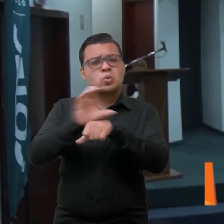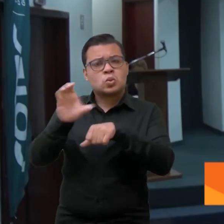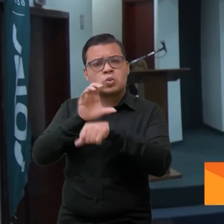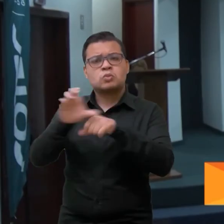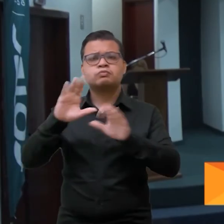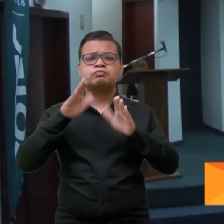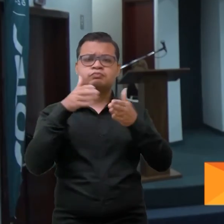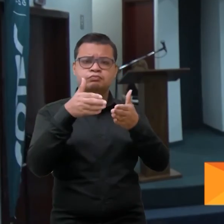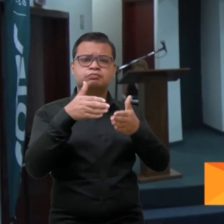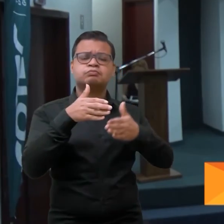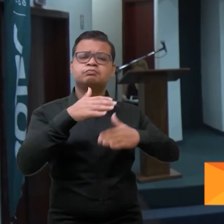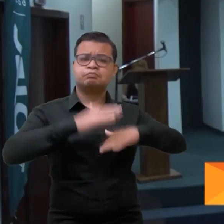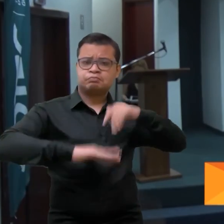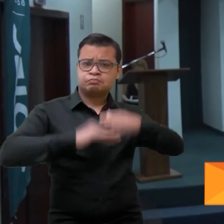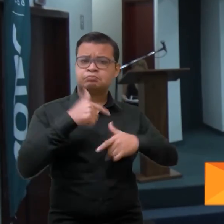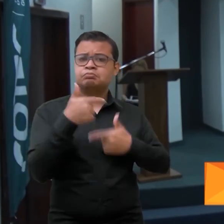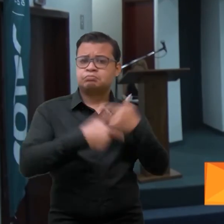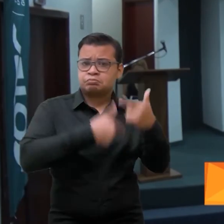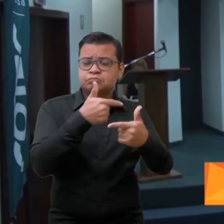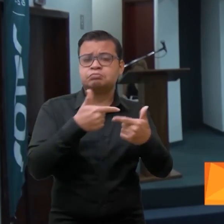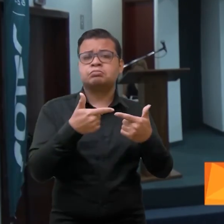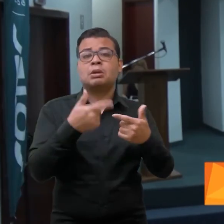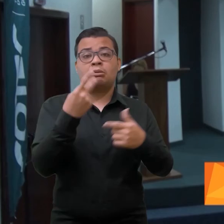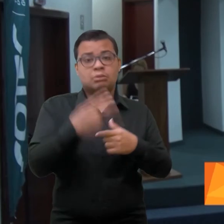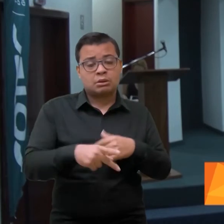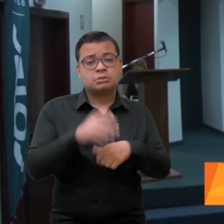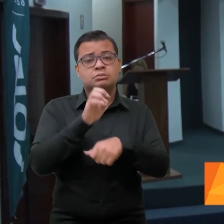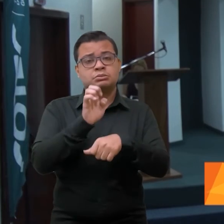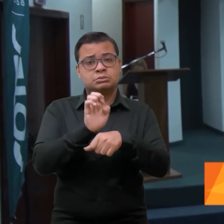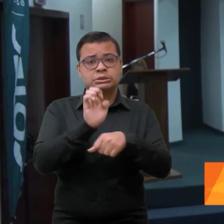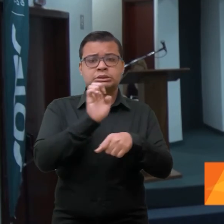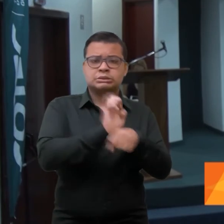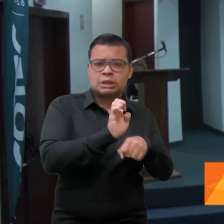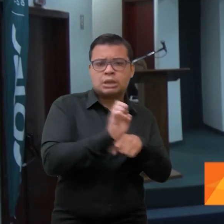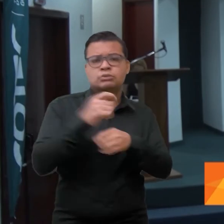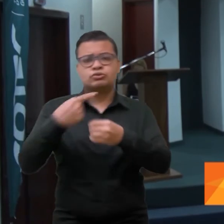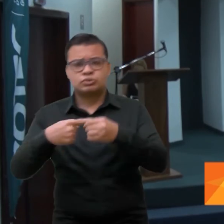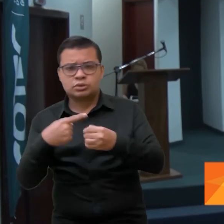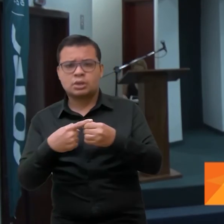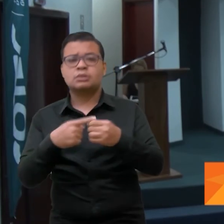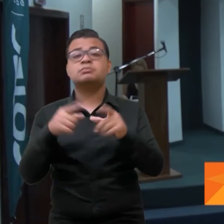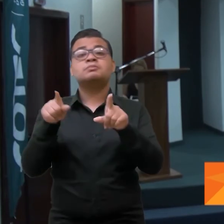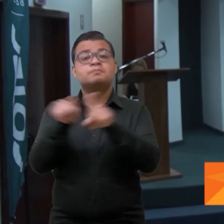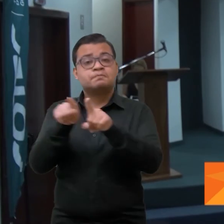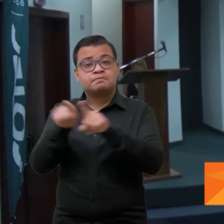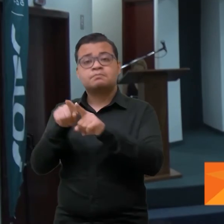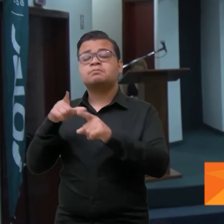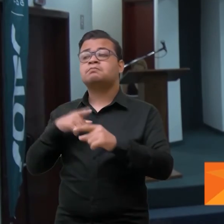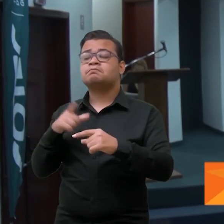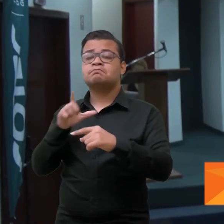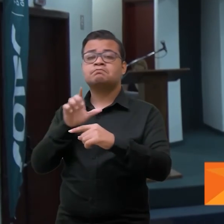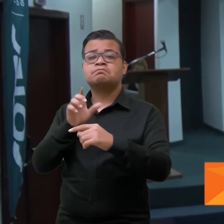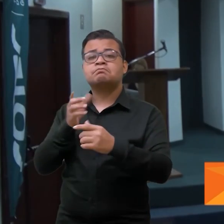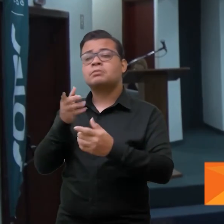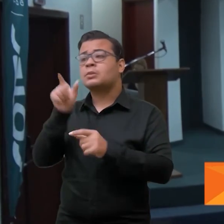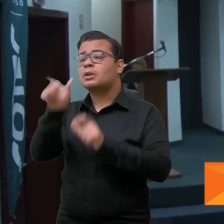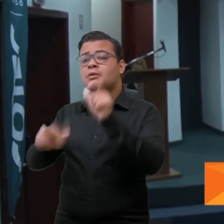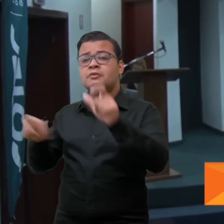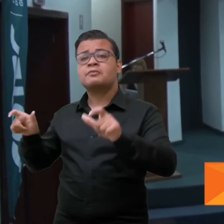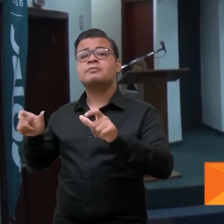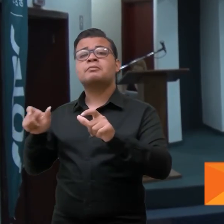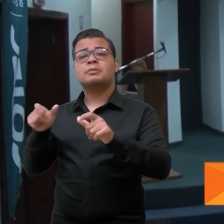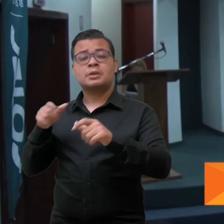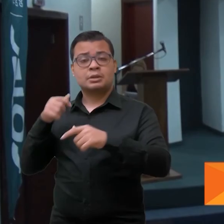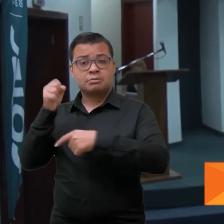vida. Hoje nós temos cursos não só voltados para a vocação produtiva municipal regionalizada, mas também os cursos voltados